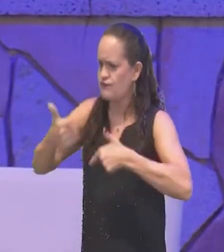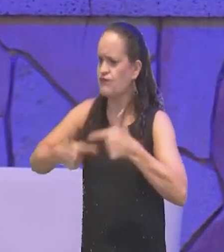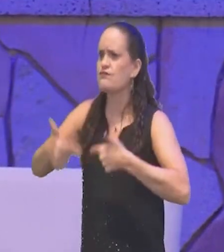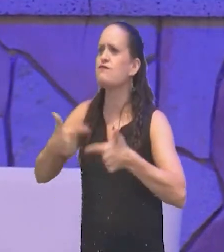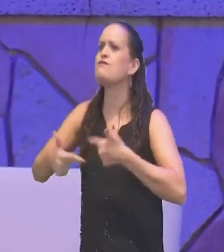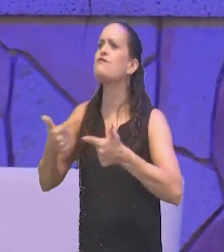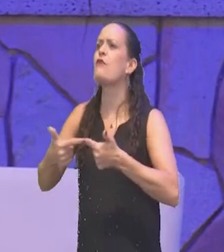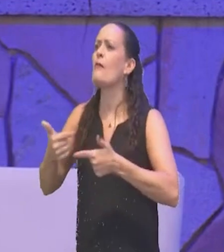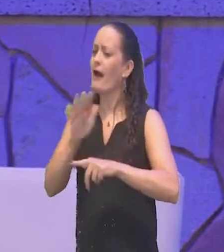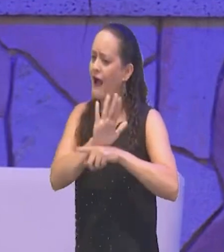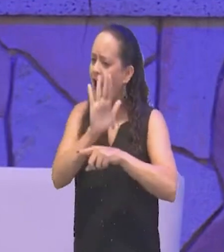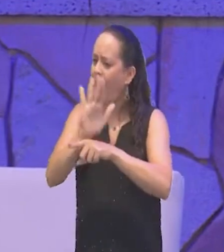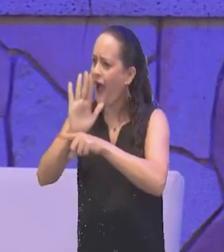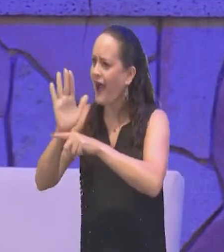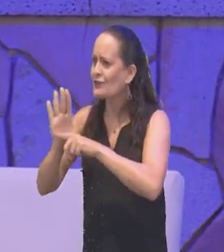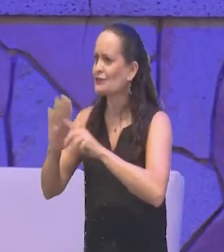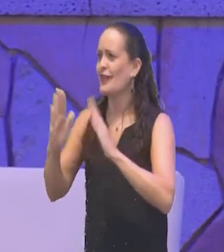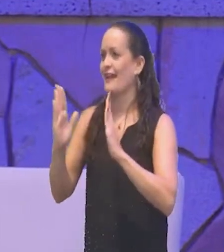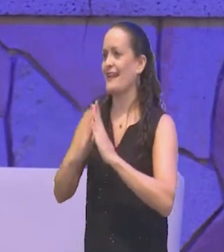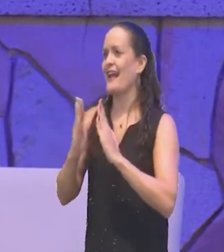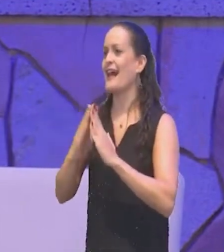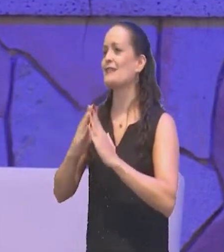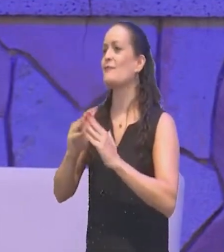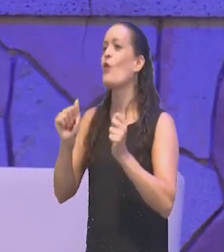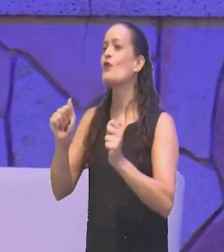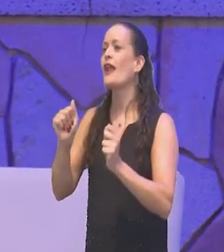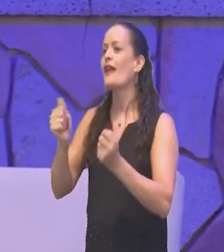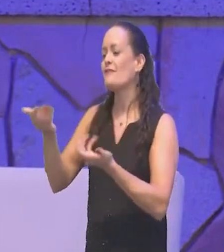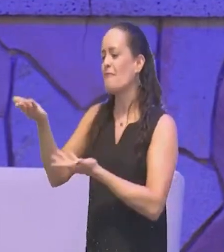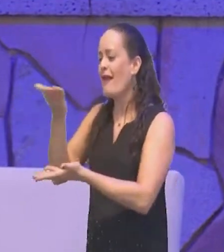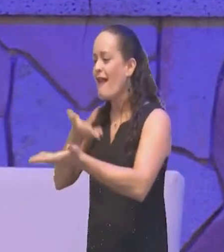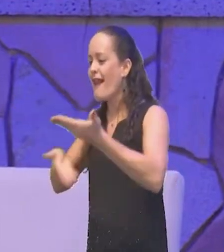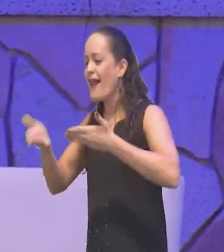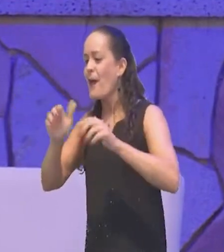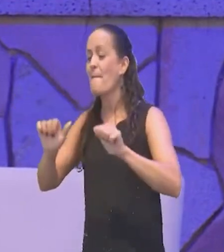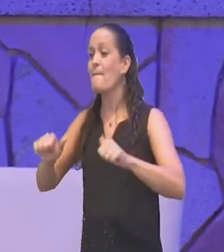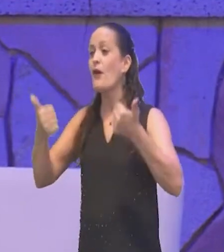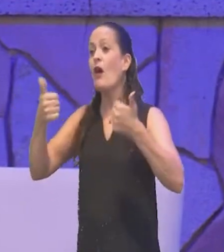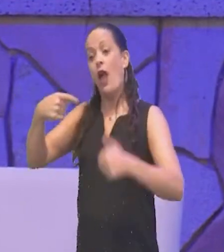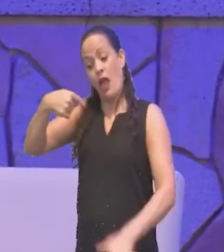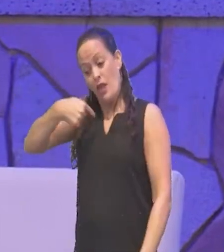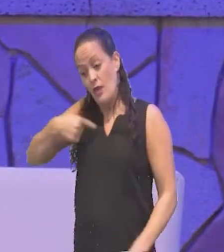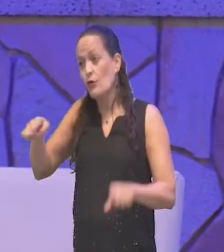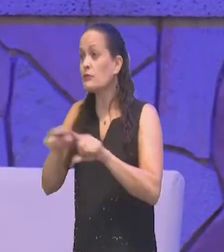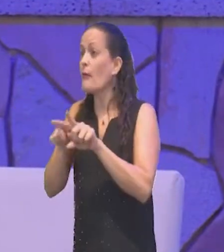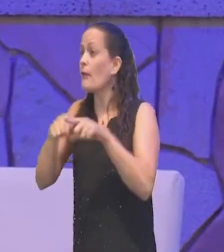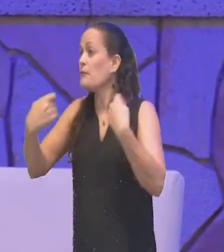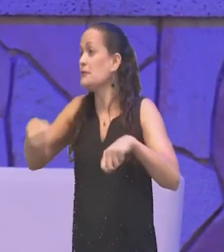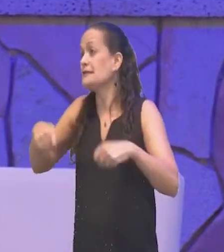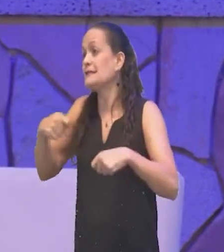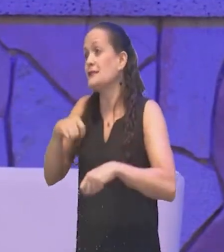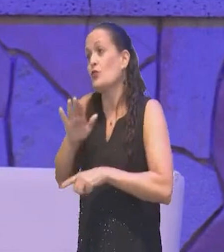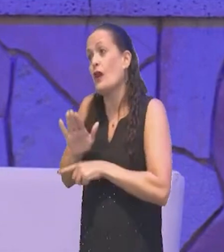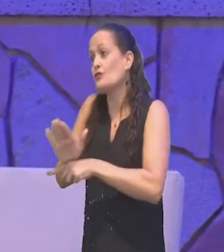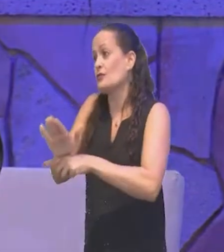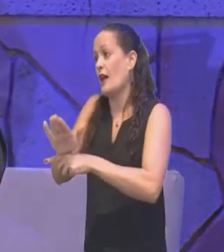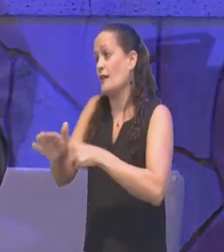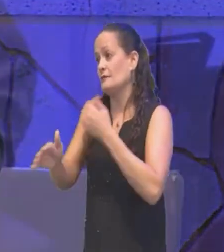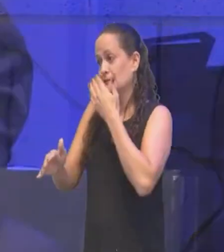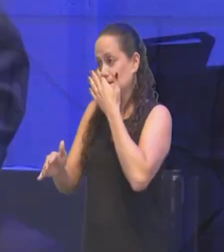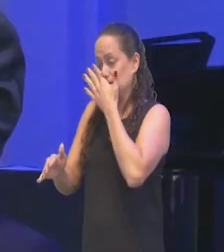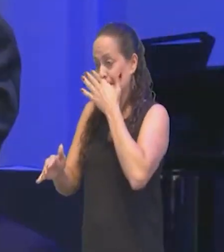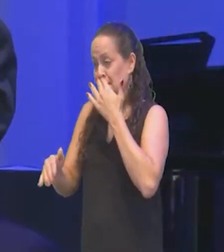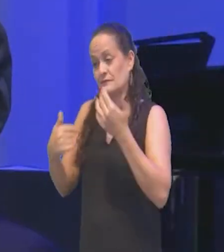casa seja melhor. Querido, isso depende de mim, isso depende de você, isso depende de cada um de